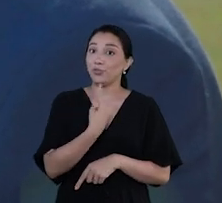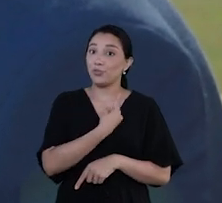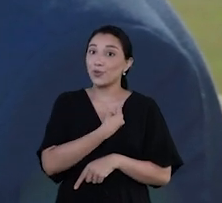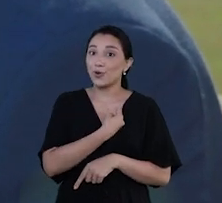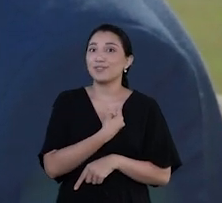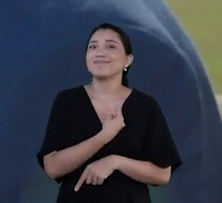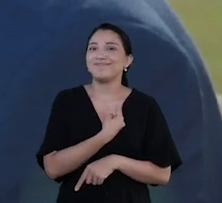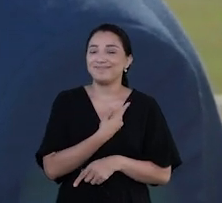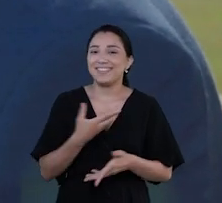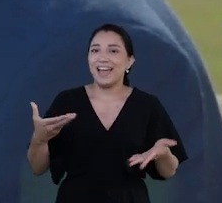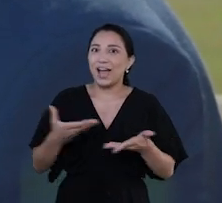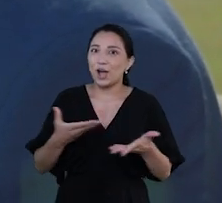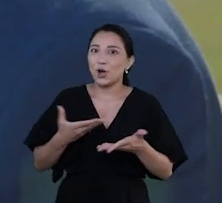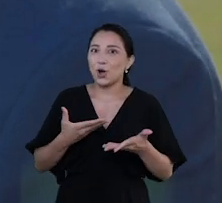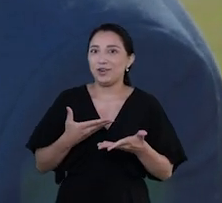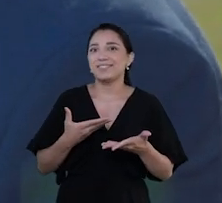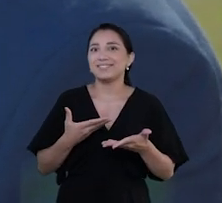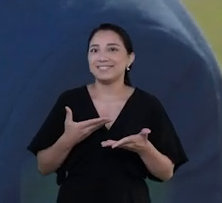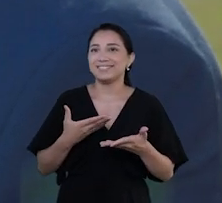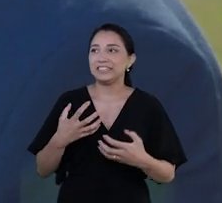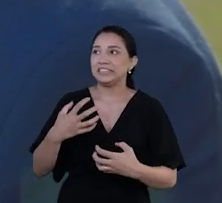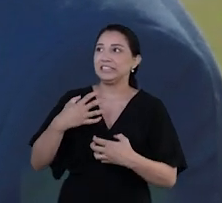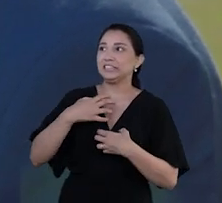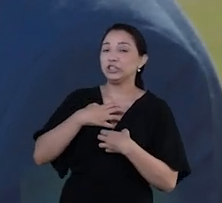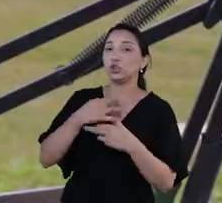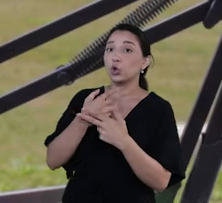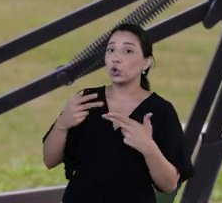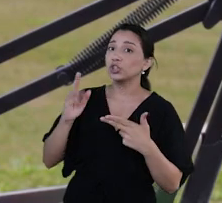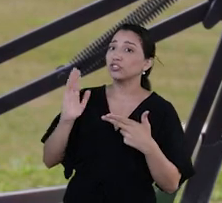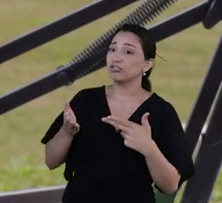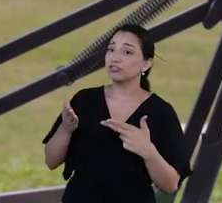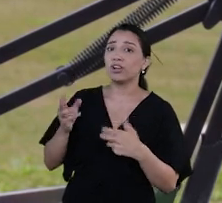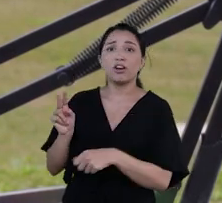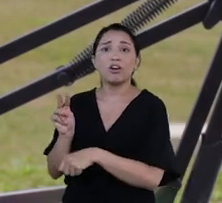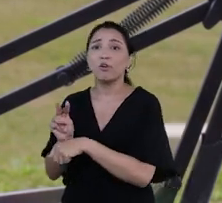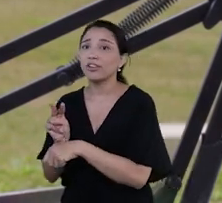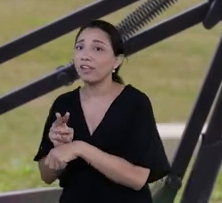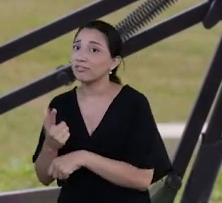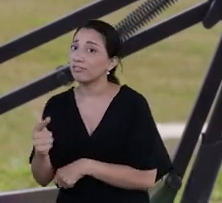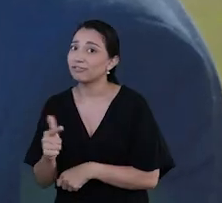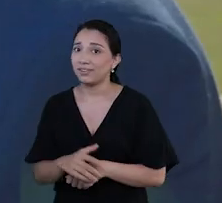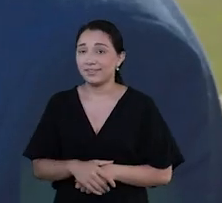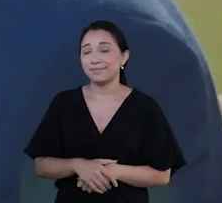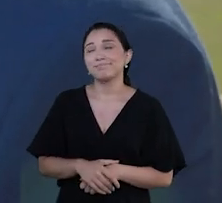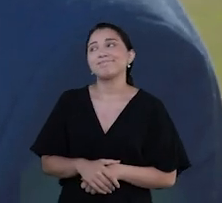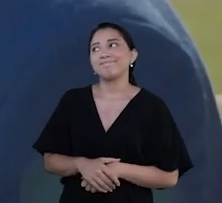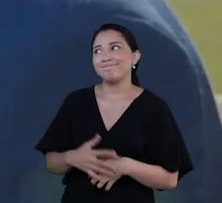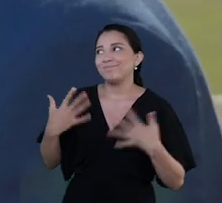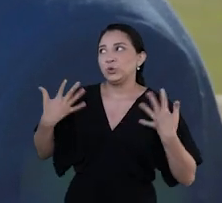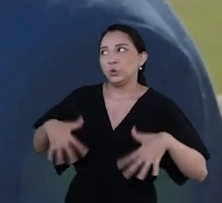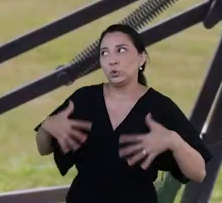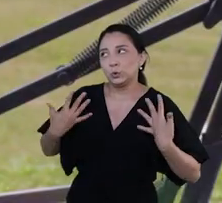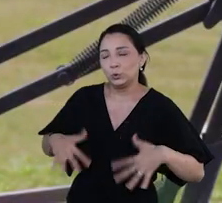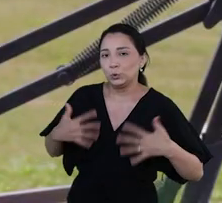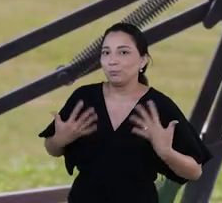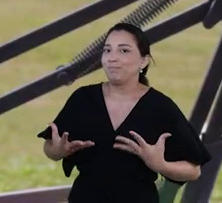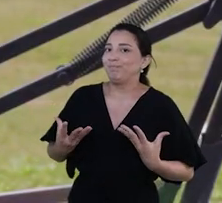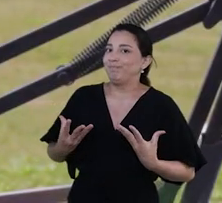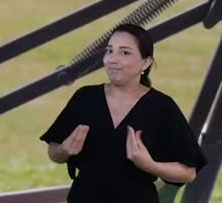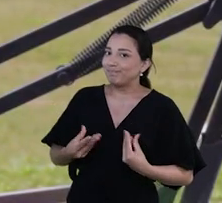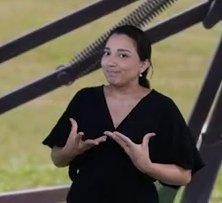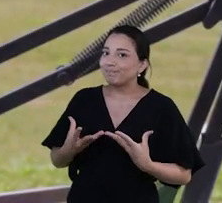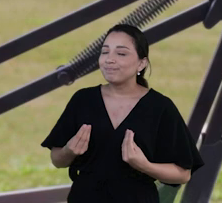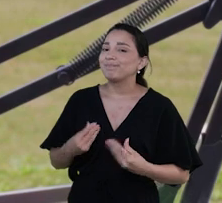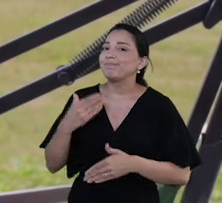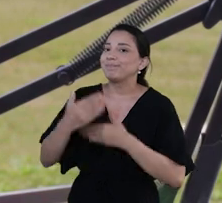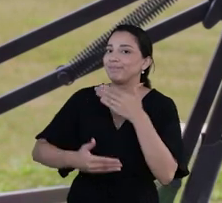na da da da dessa civilização atual né sim e cada vez mais devastadoras n mais e mais examente eh